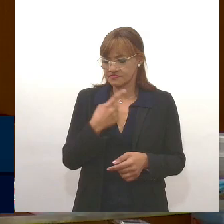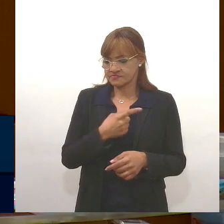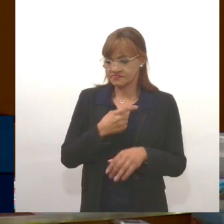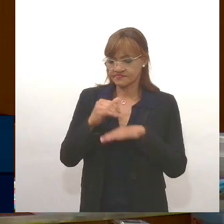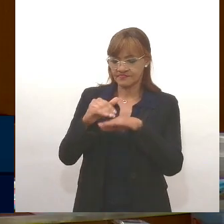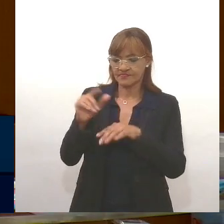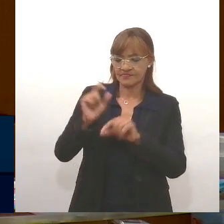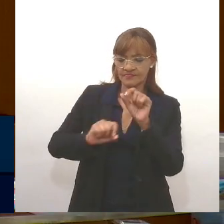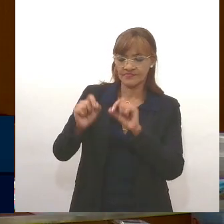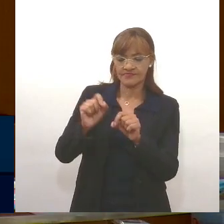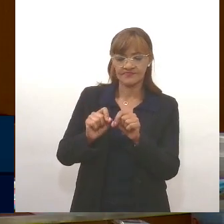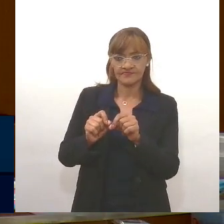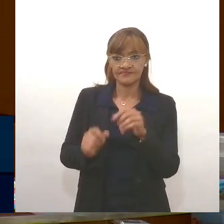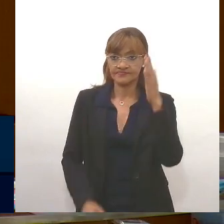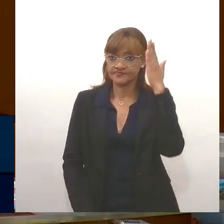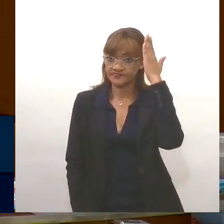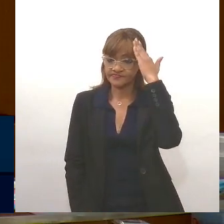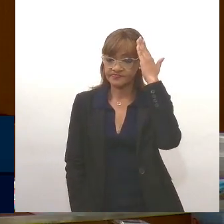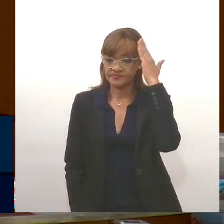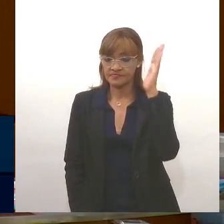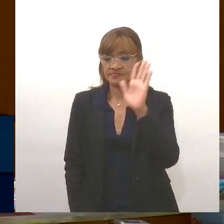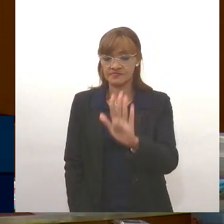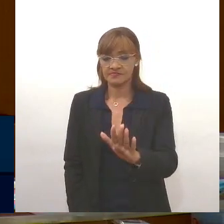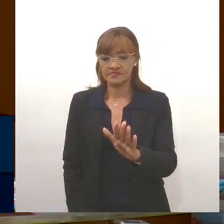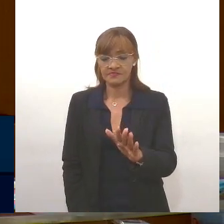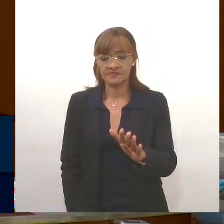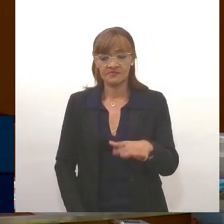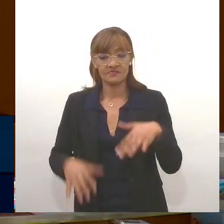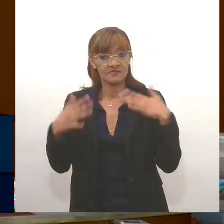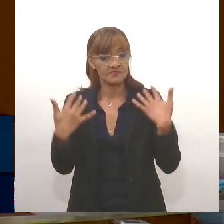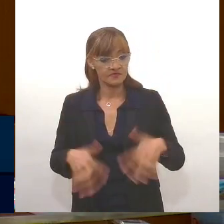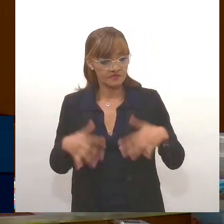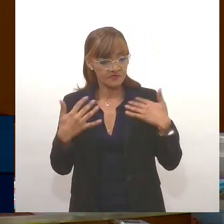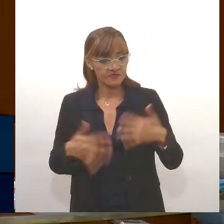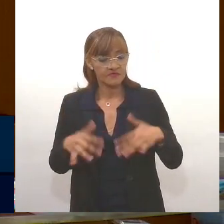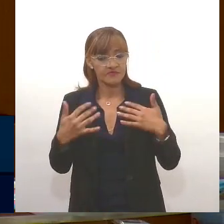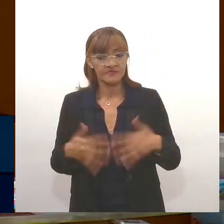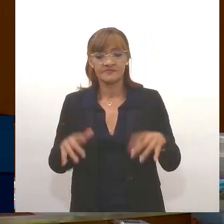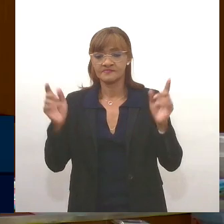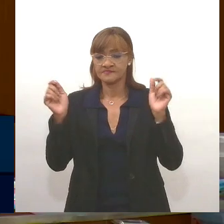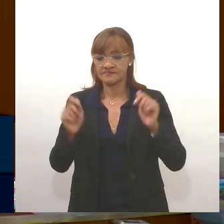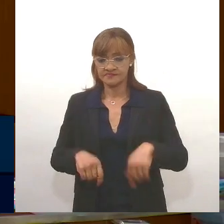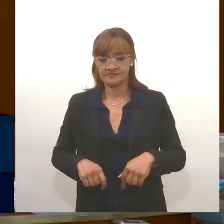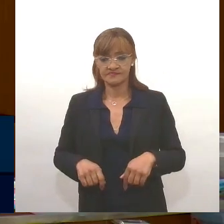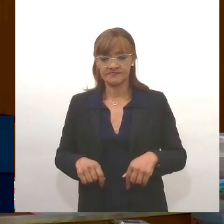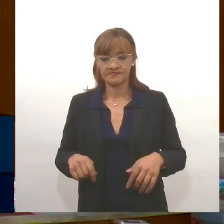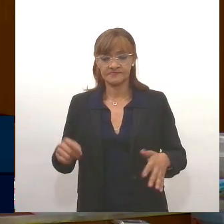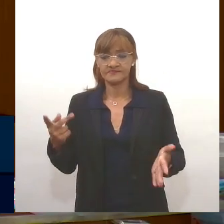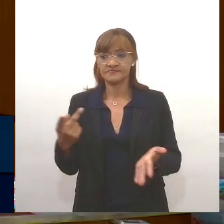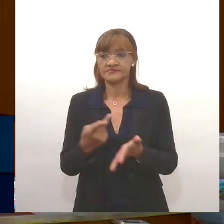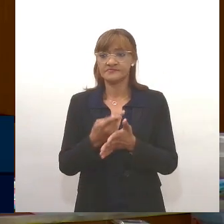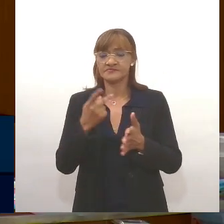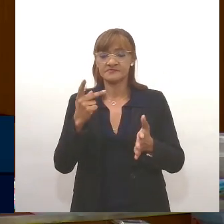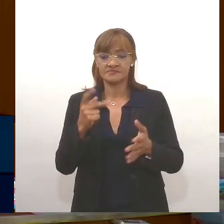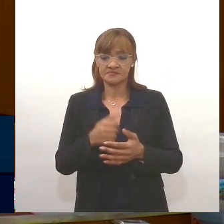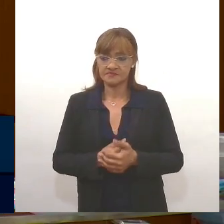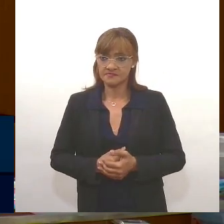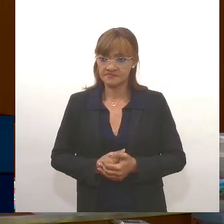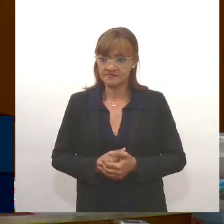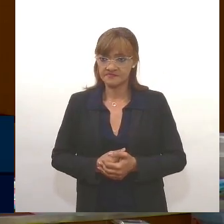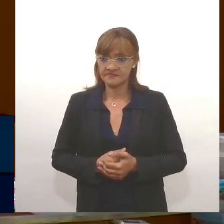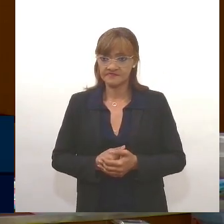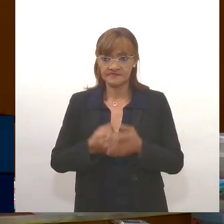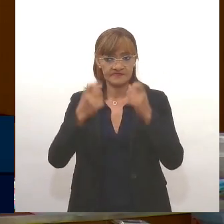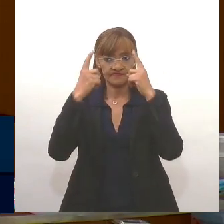qu de como isso pode potencializar comportamento de violência né Eu tava conversando